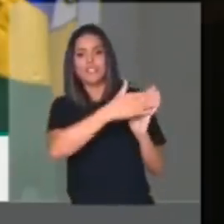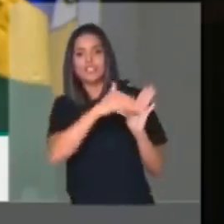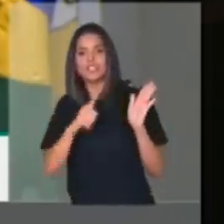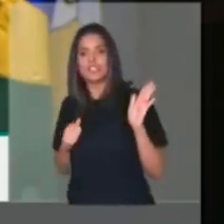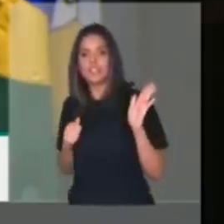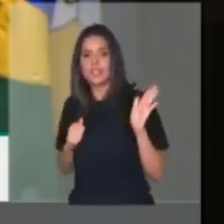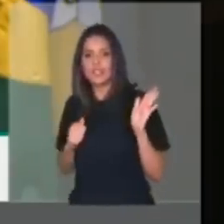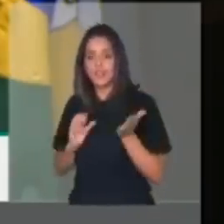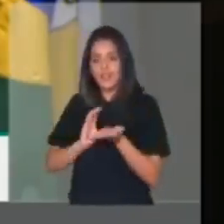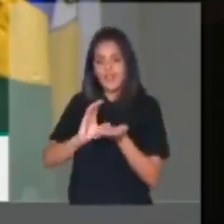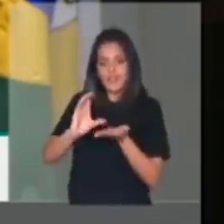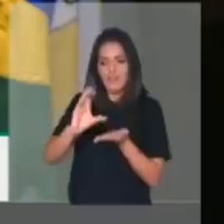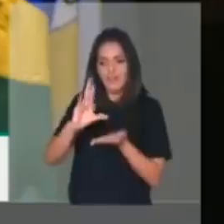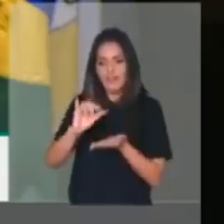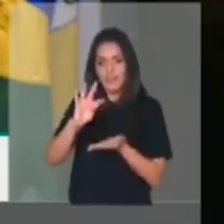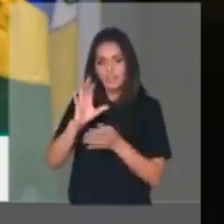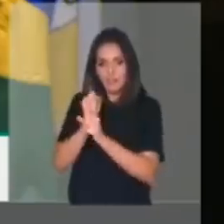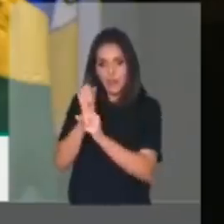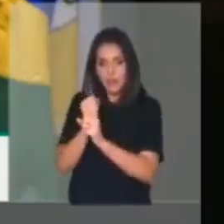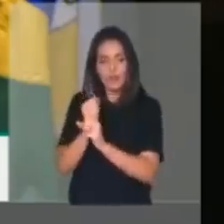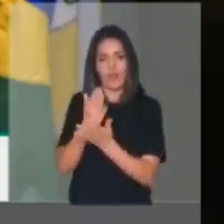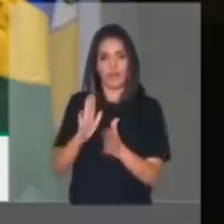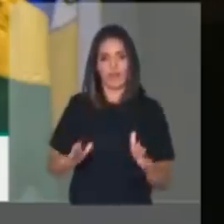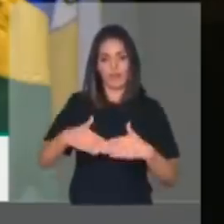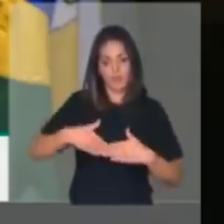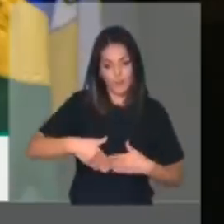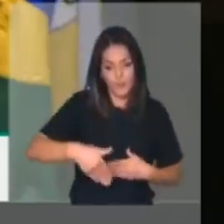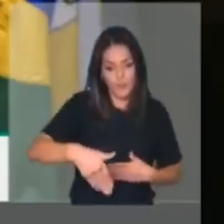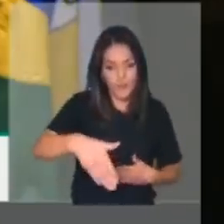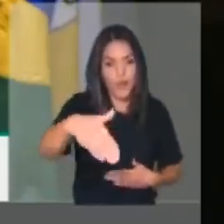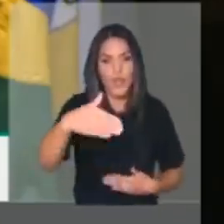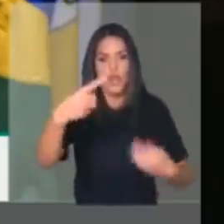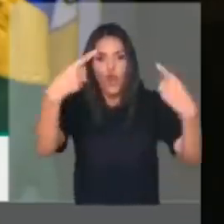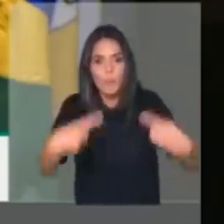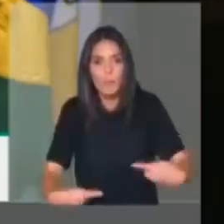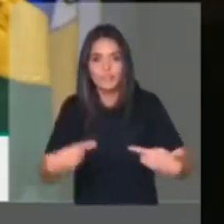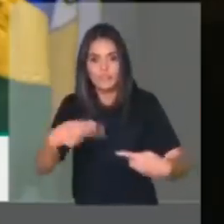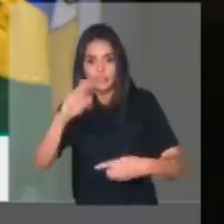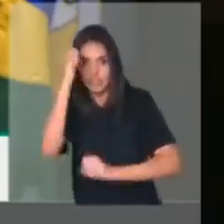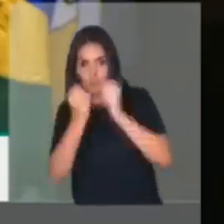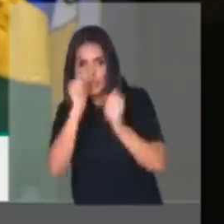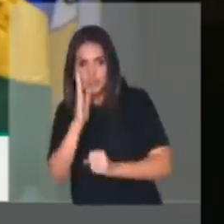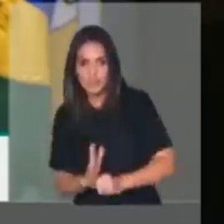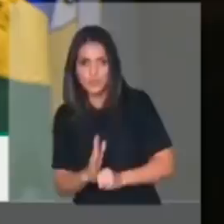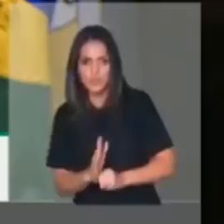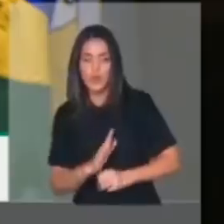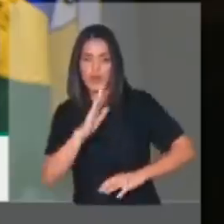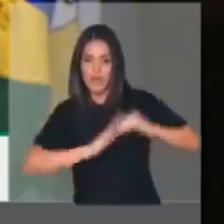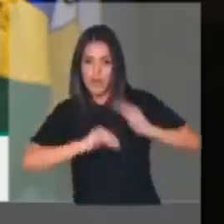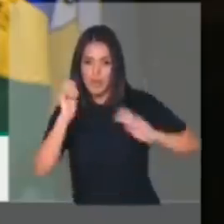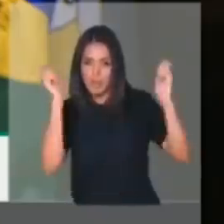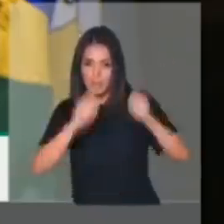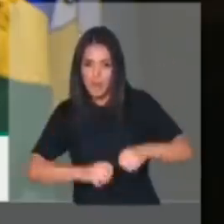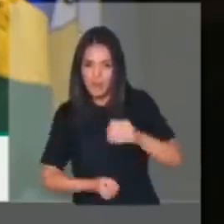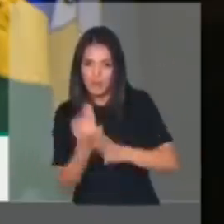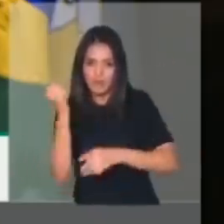do crédito. Nós estamos acabando a longo prazo com a competitividade da nossa indústria, com a nossa capacidade de